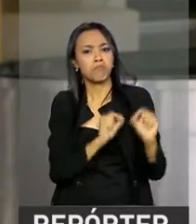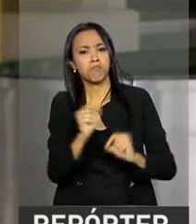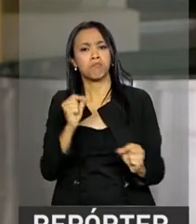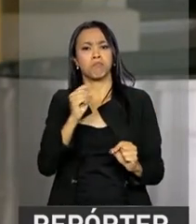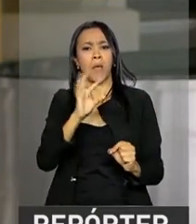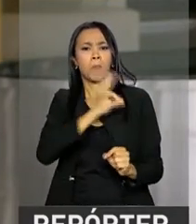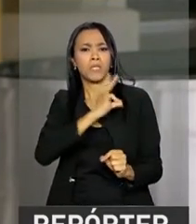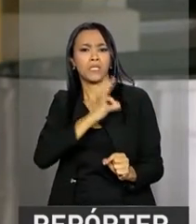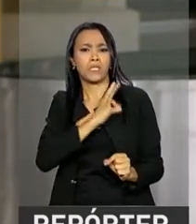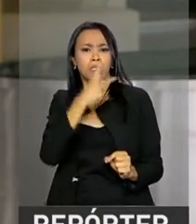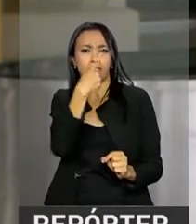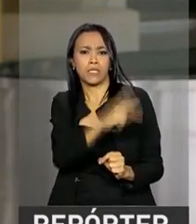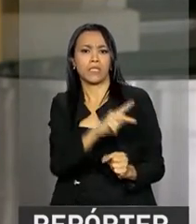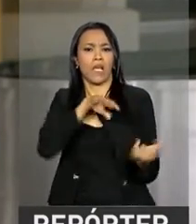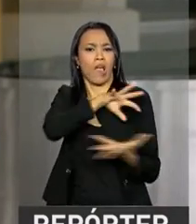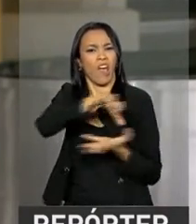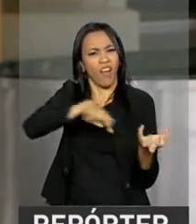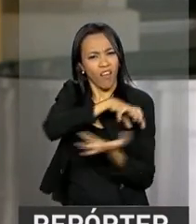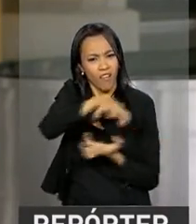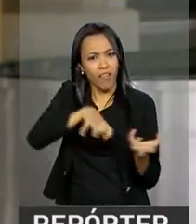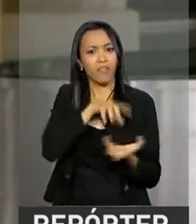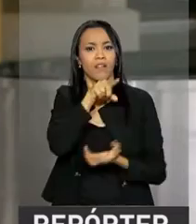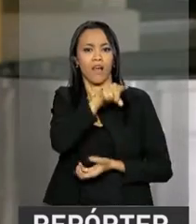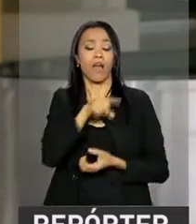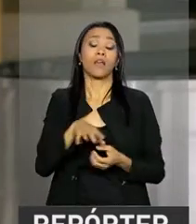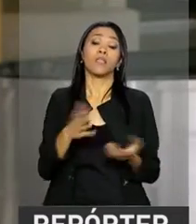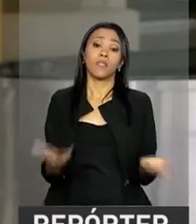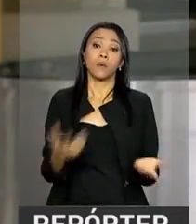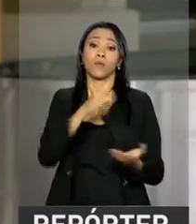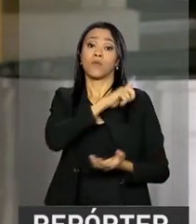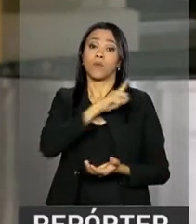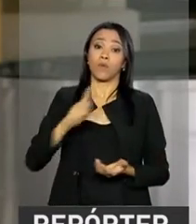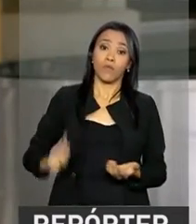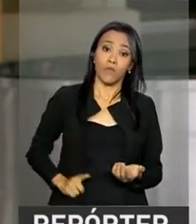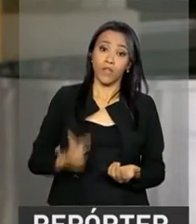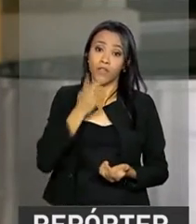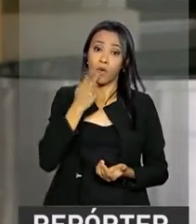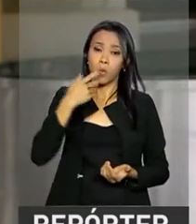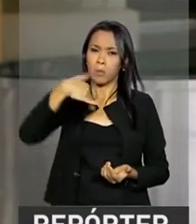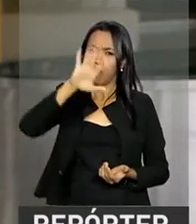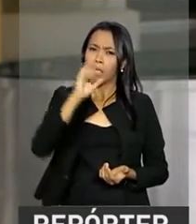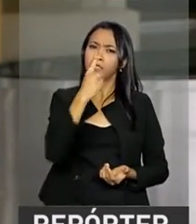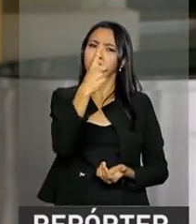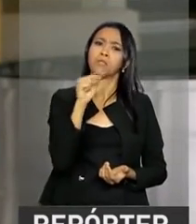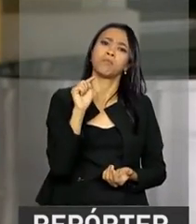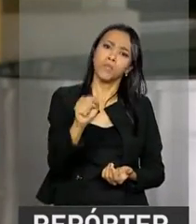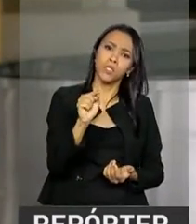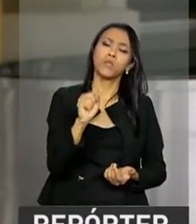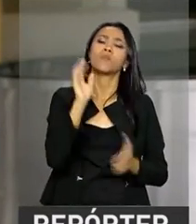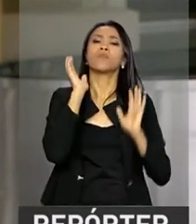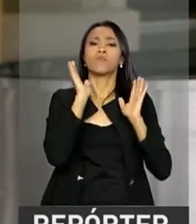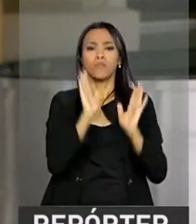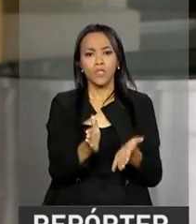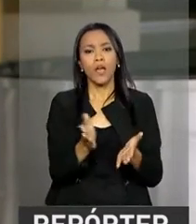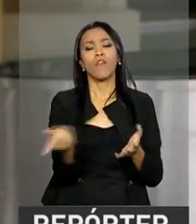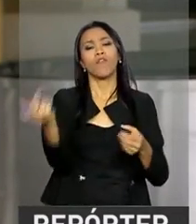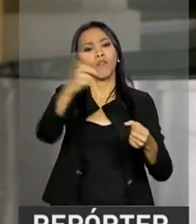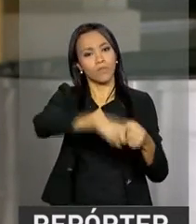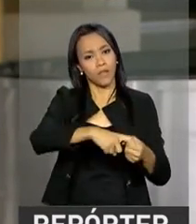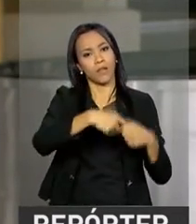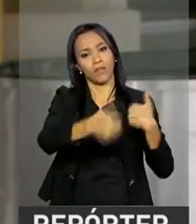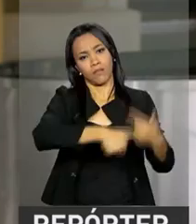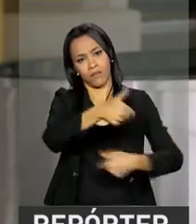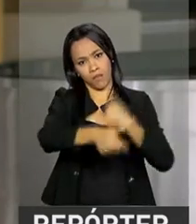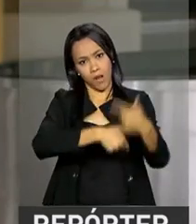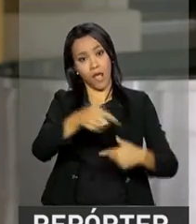no fim da semana o governo capixaba anunciou que mais de mil policiais militares já voltaram ao trabalho depois de